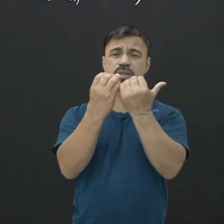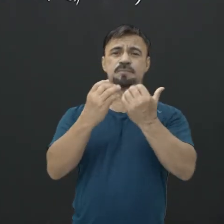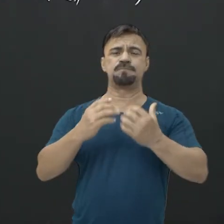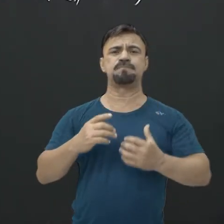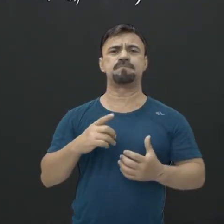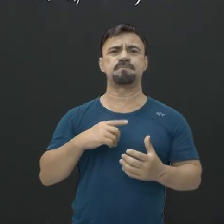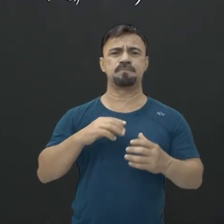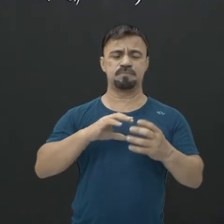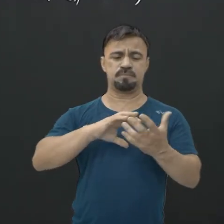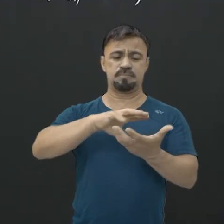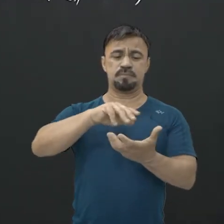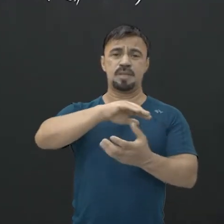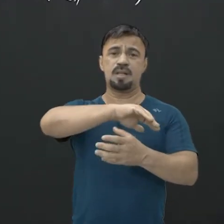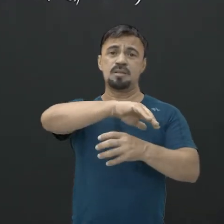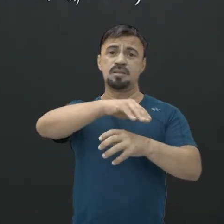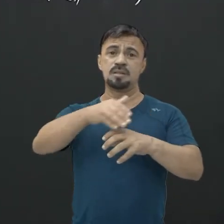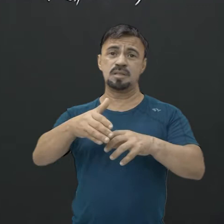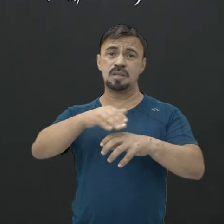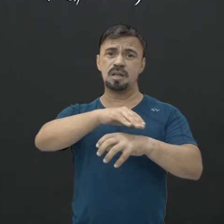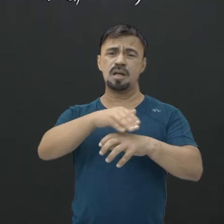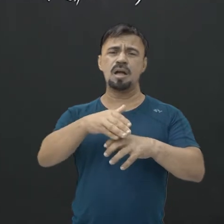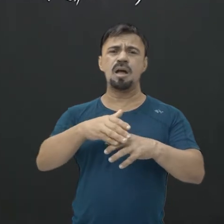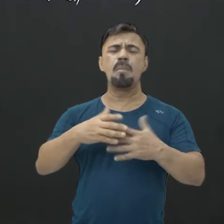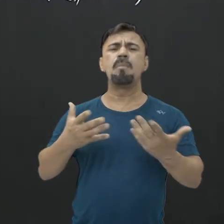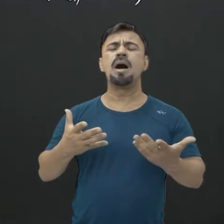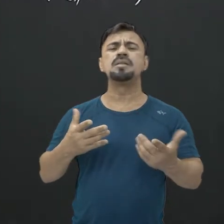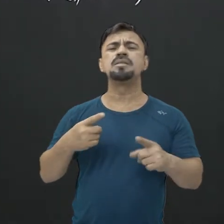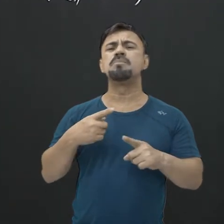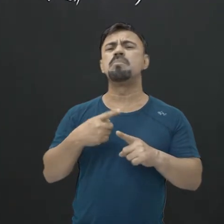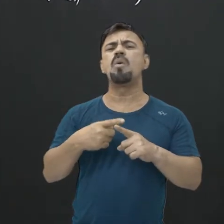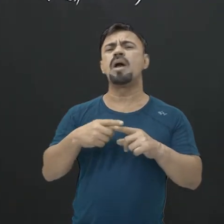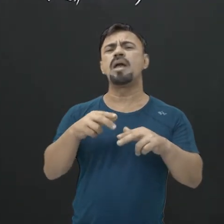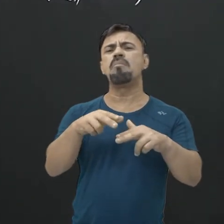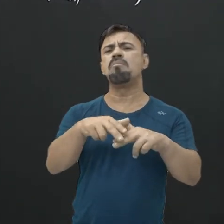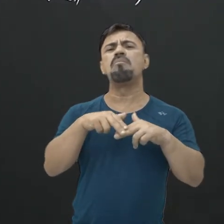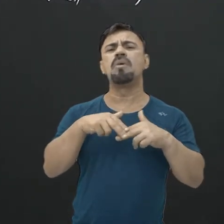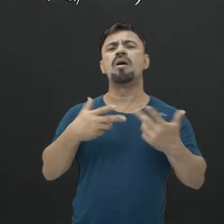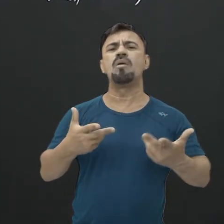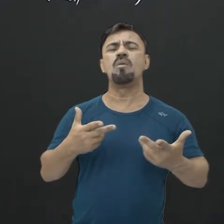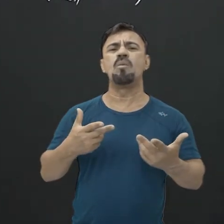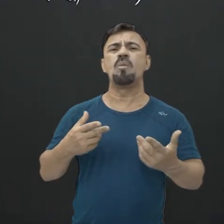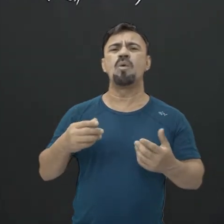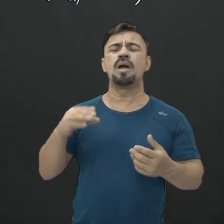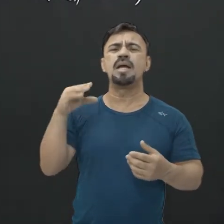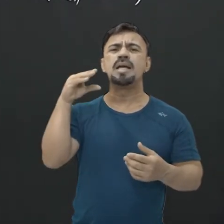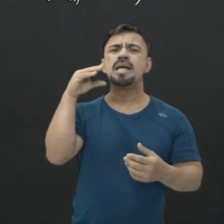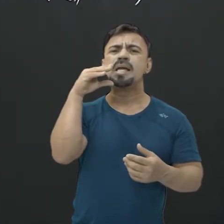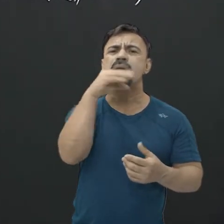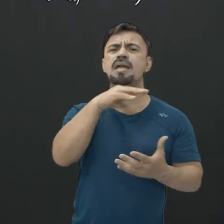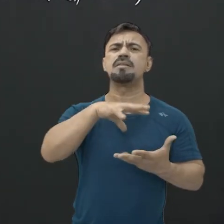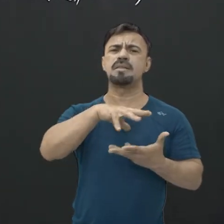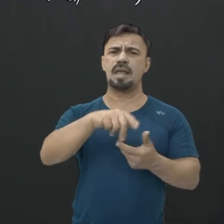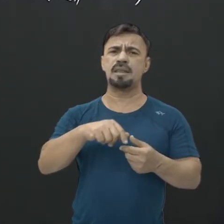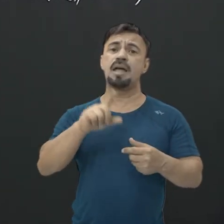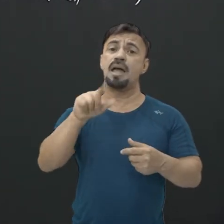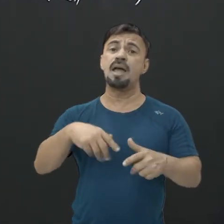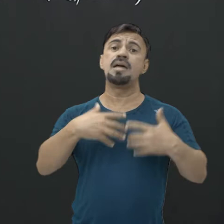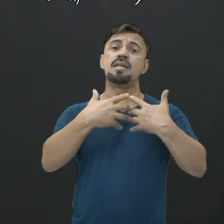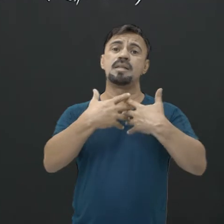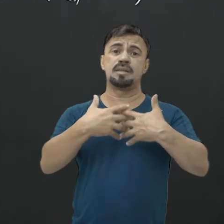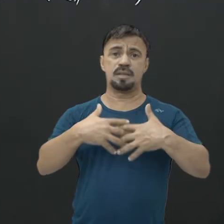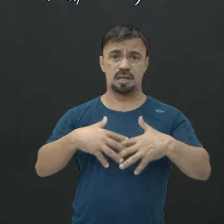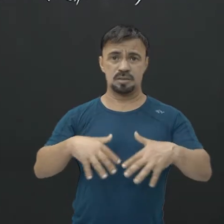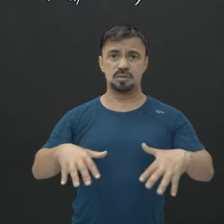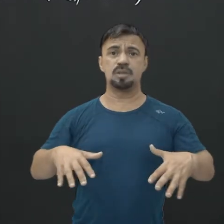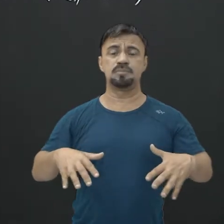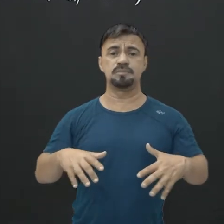vai falar assim, mas isso aí, é quem que está causando isso aí e tal? O efeito estufa é algo natural, destaca